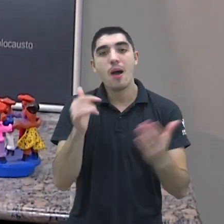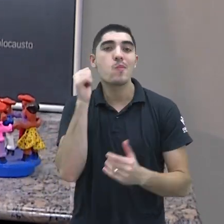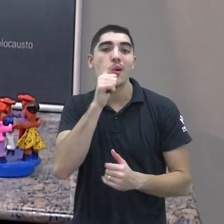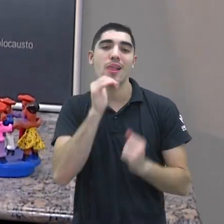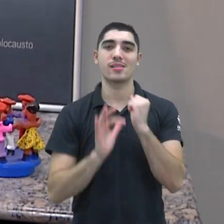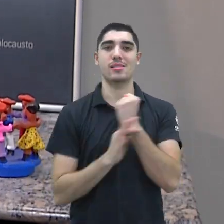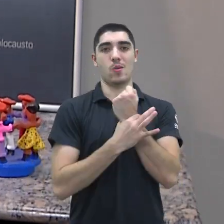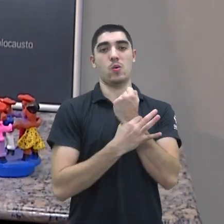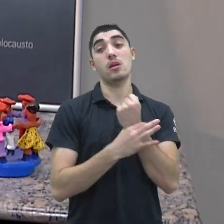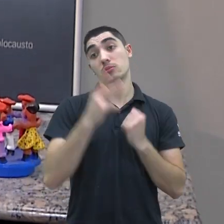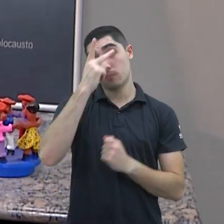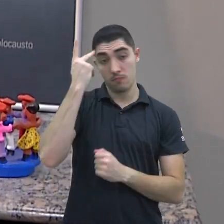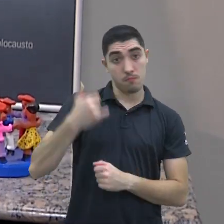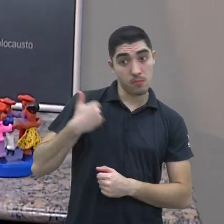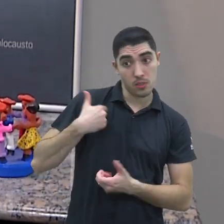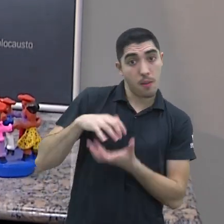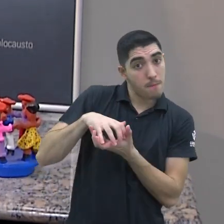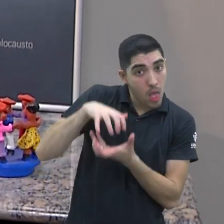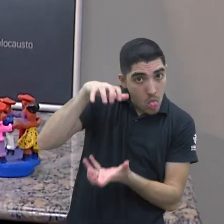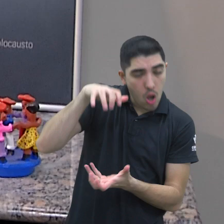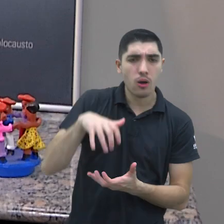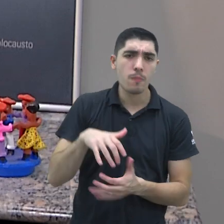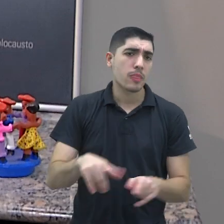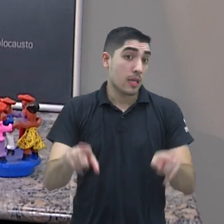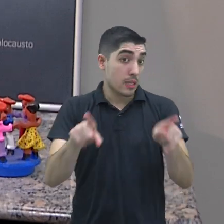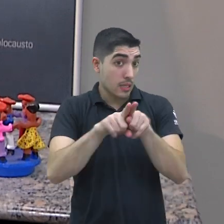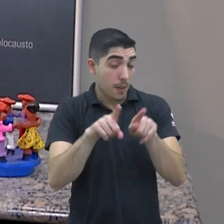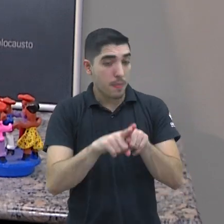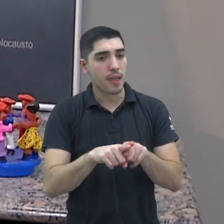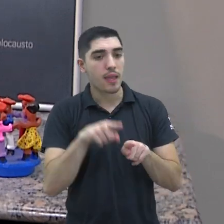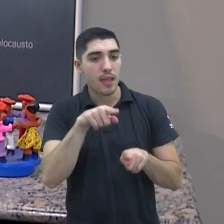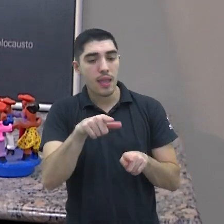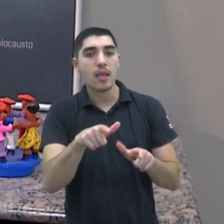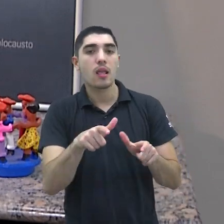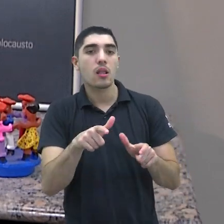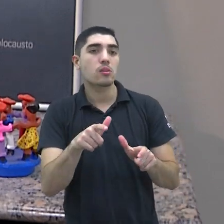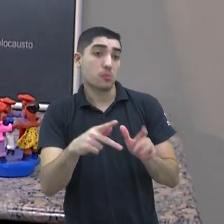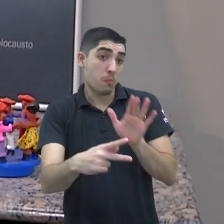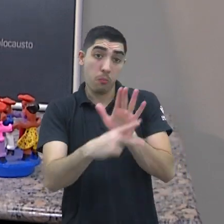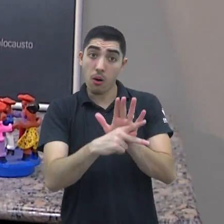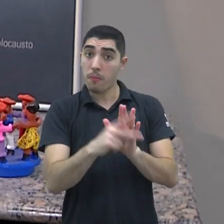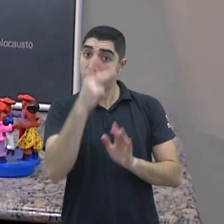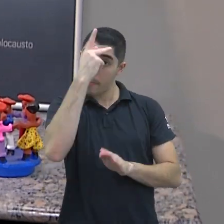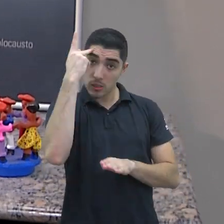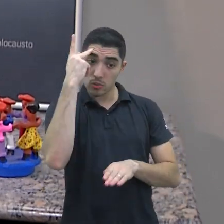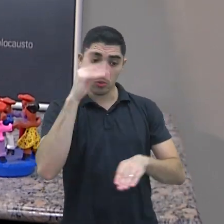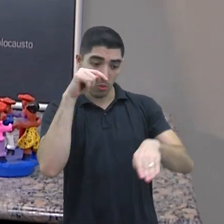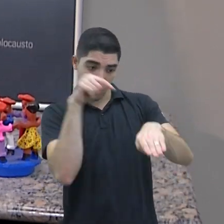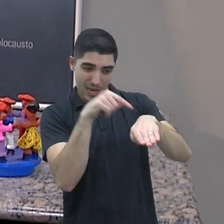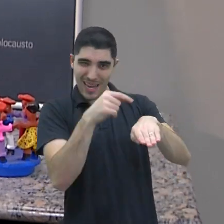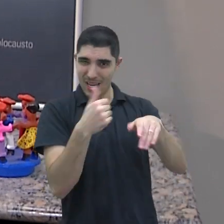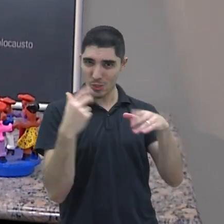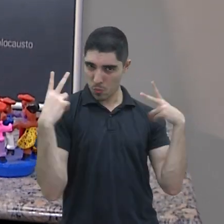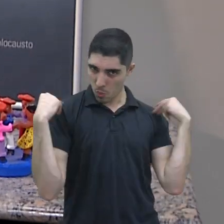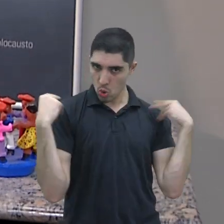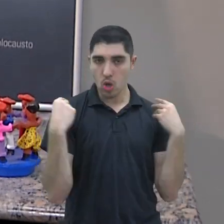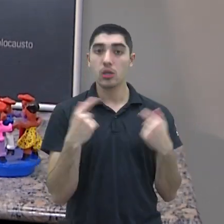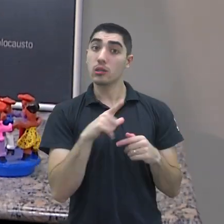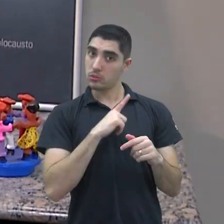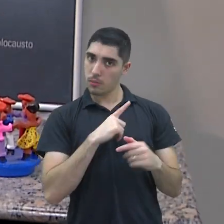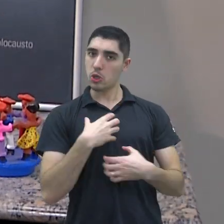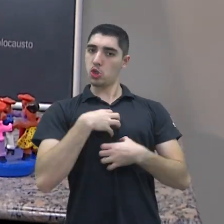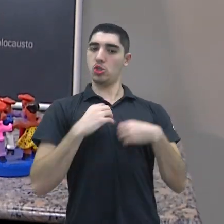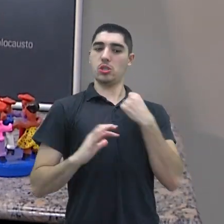são seguros para as mulheres, para as pessoas idosas, né, mas também são locais seguros para os próprios trabalhadores